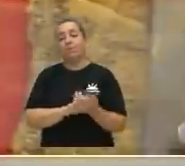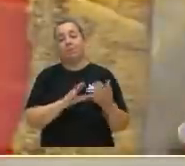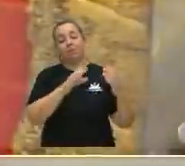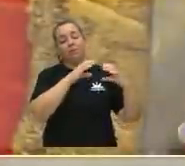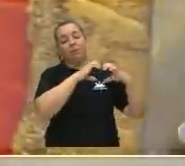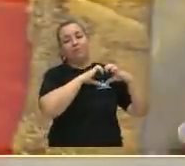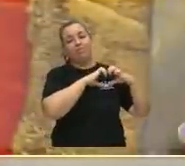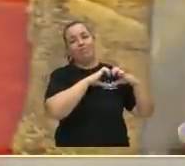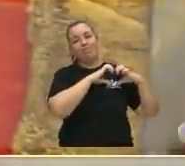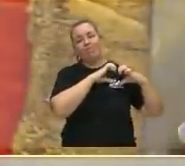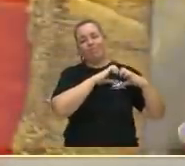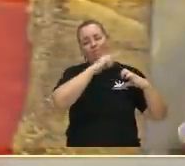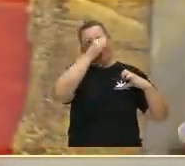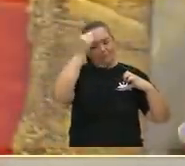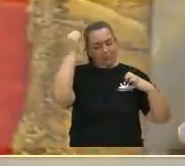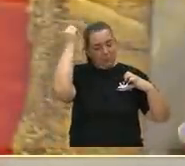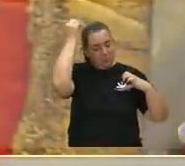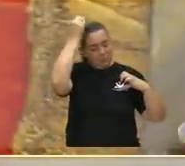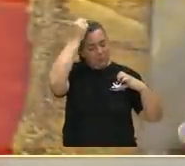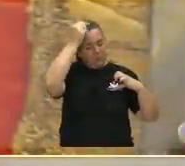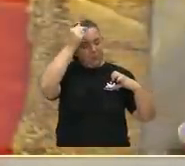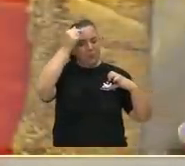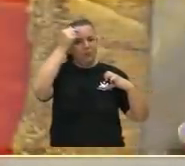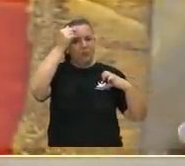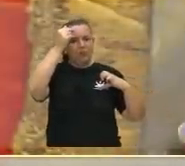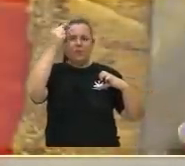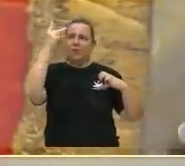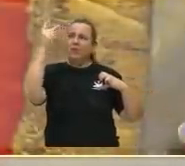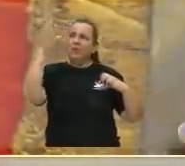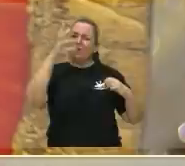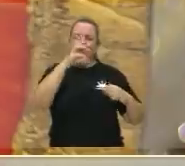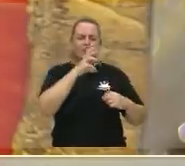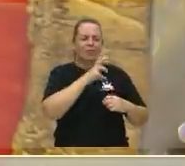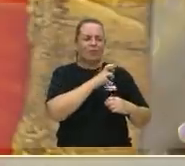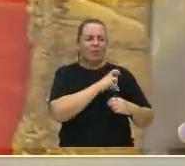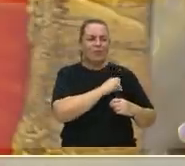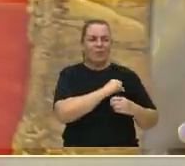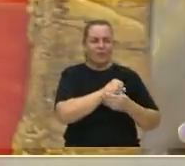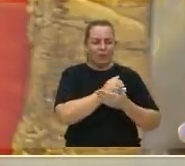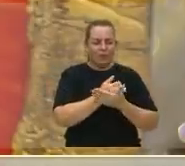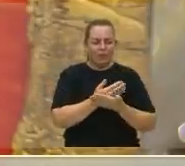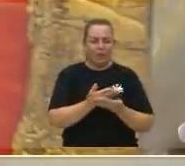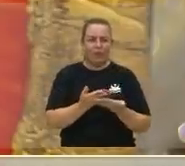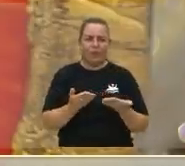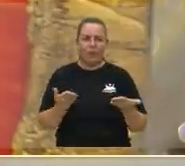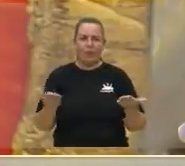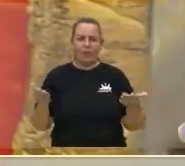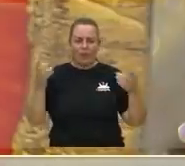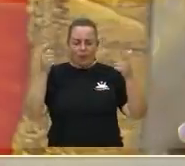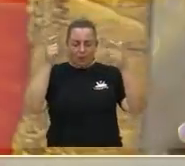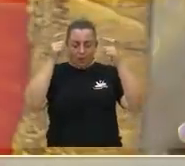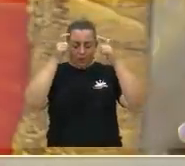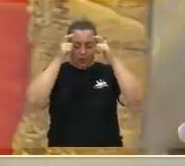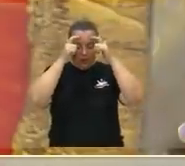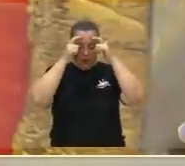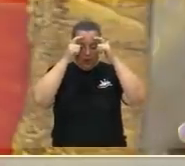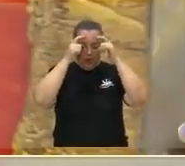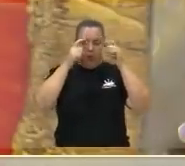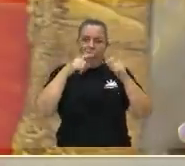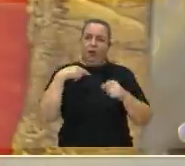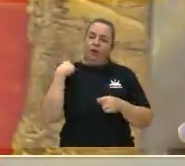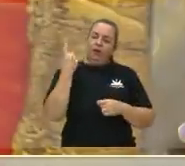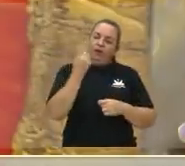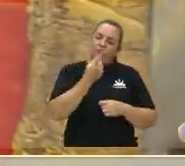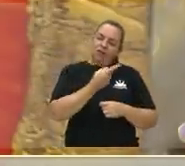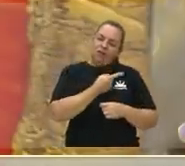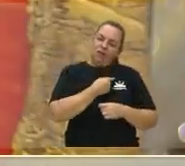almoçando tô her go o